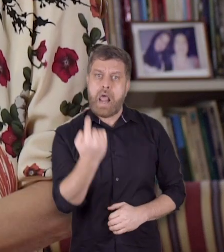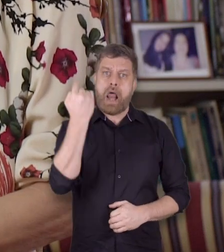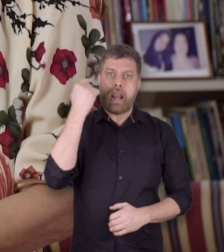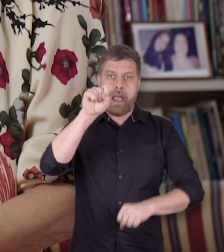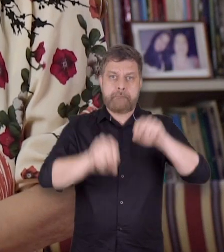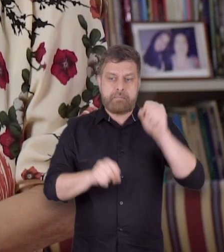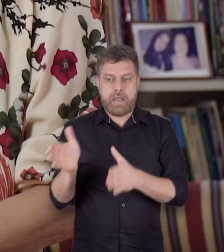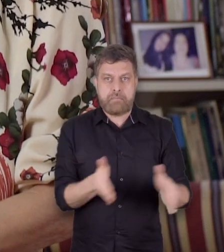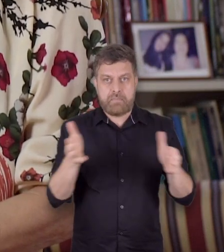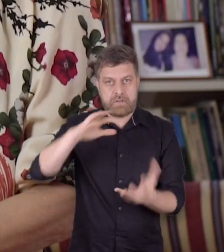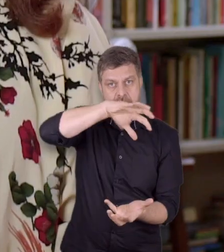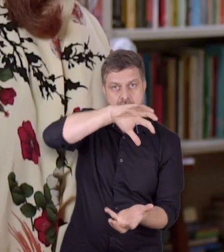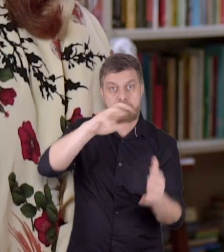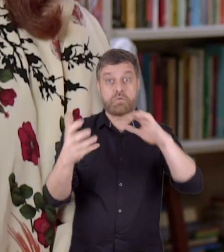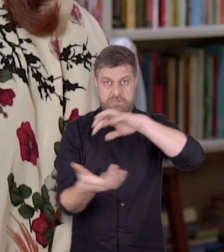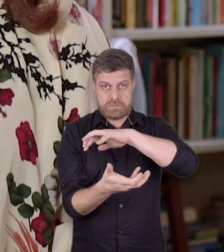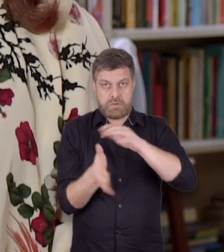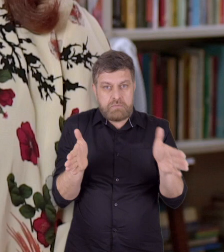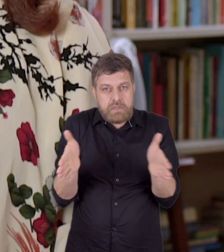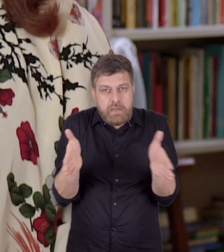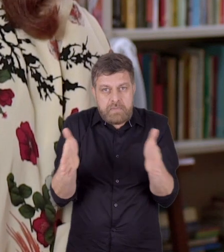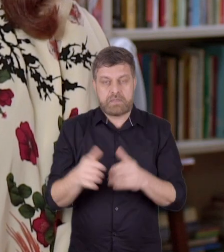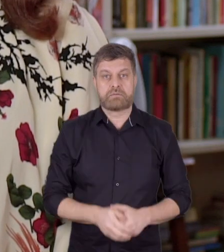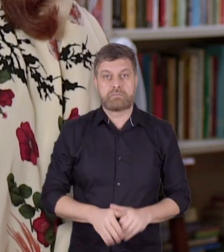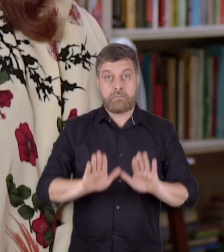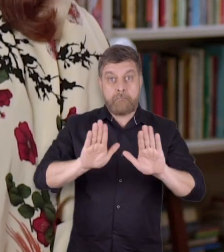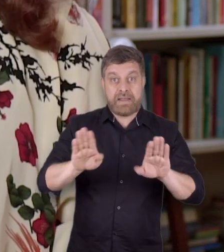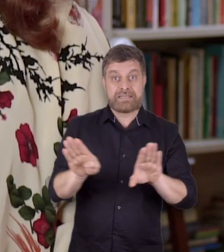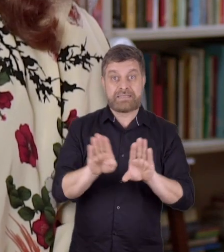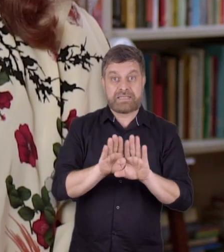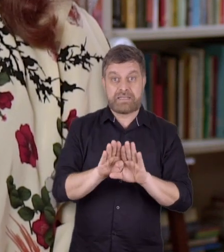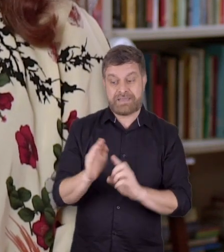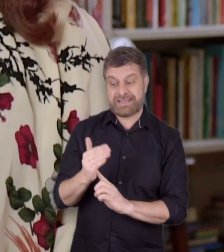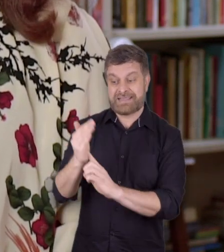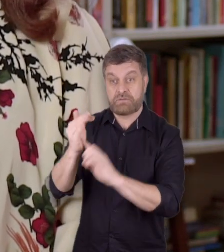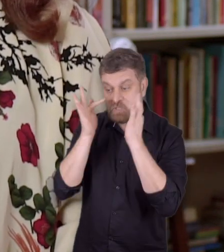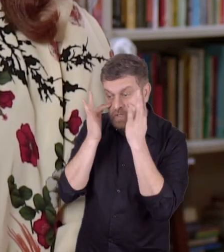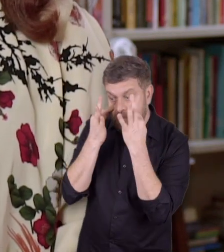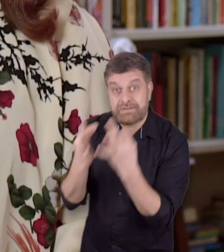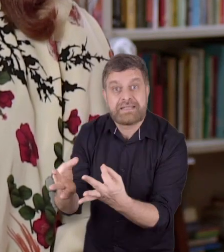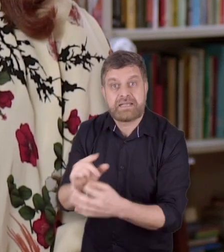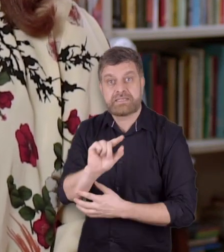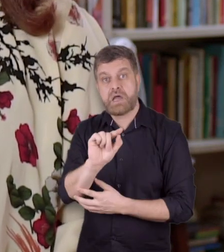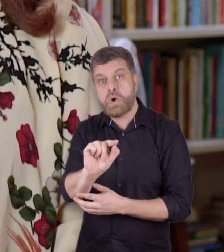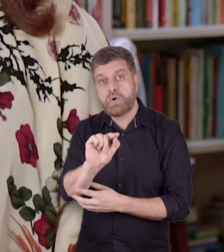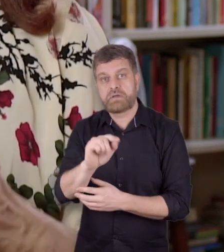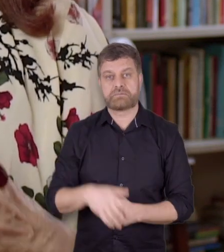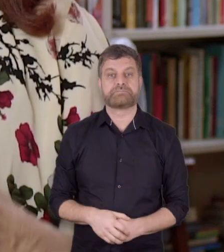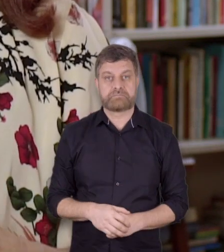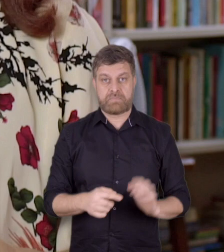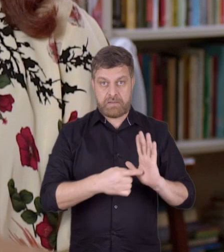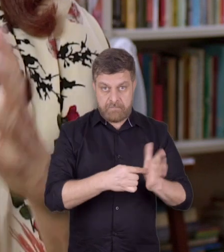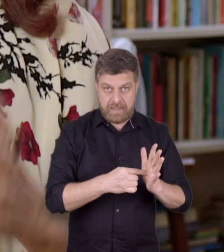na Revolução Industrial, mas tecnologias que nos interessam são tecnologias